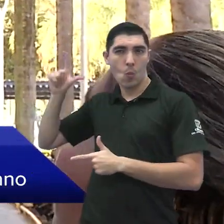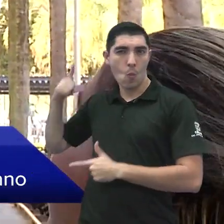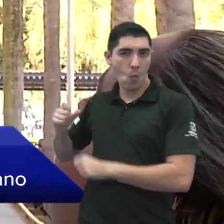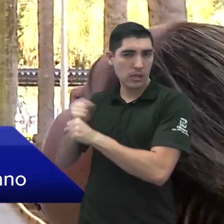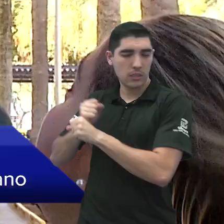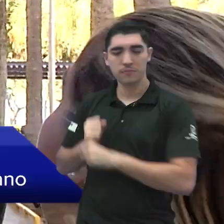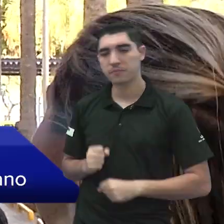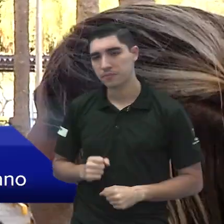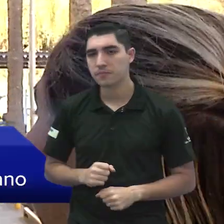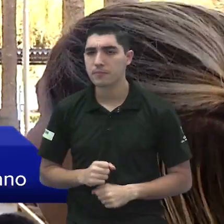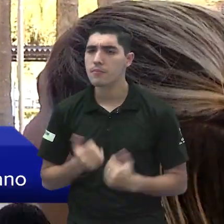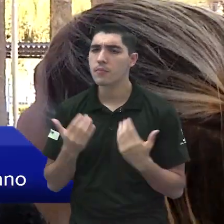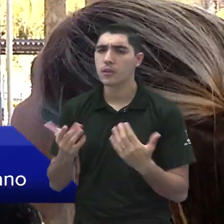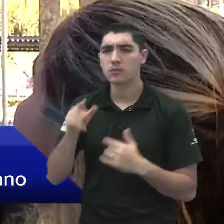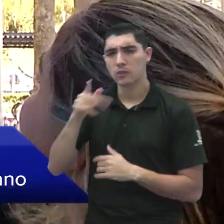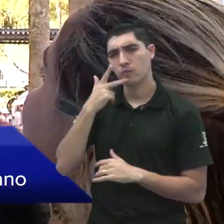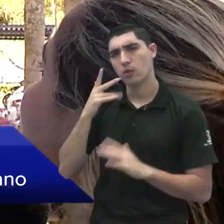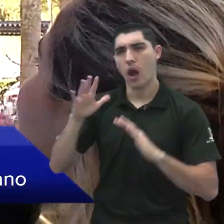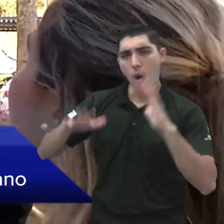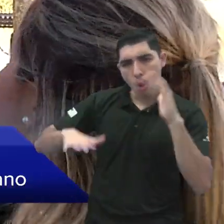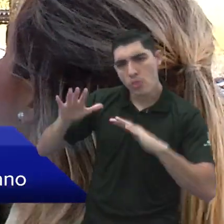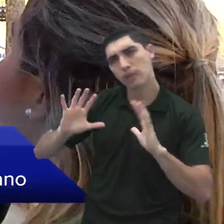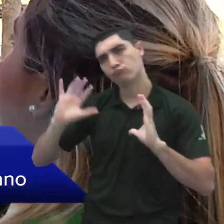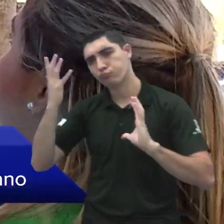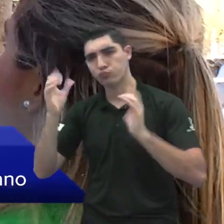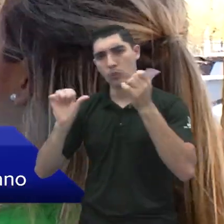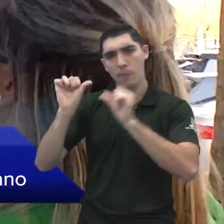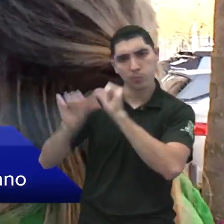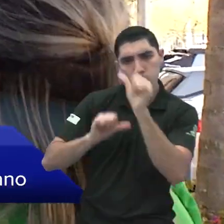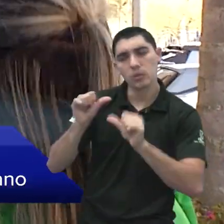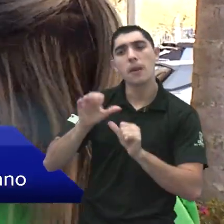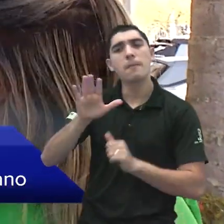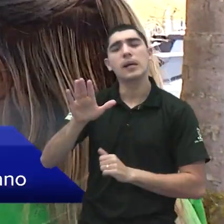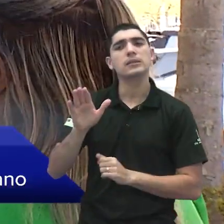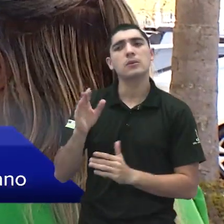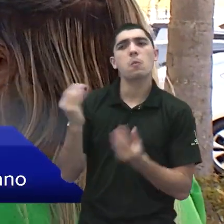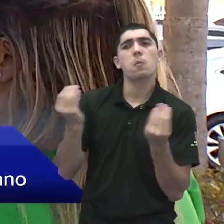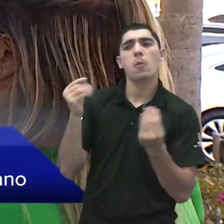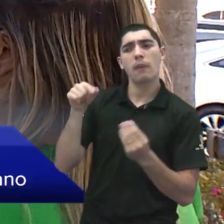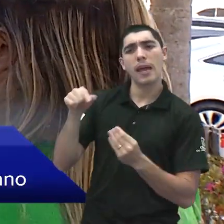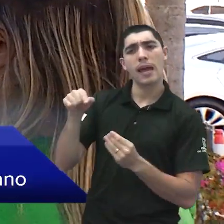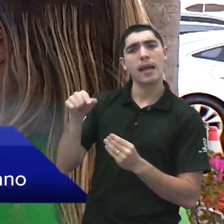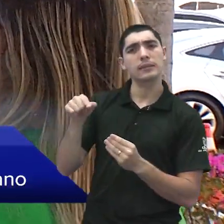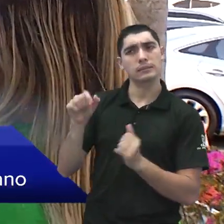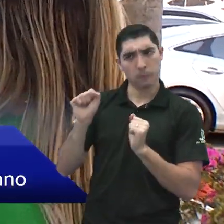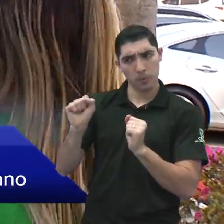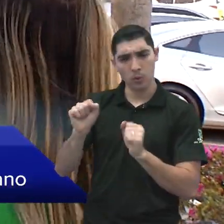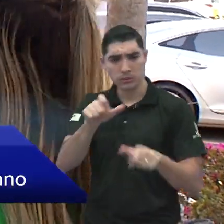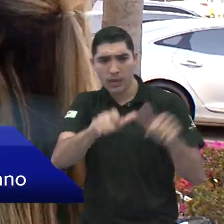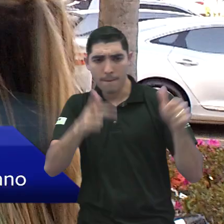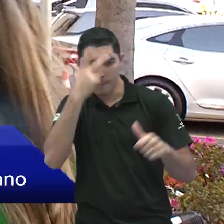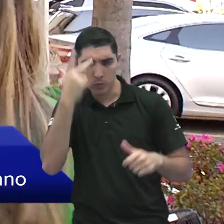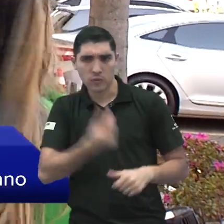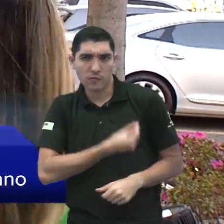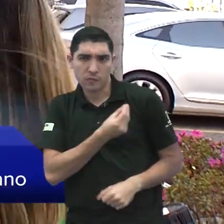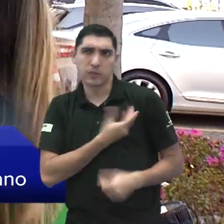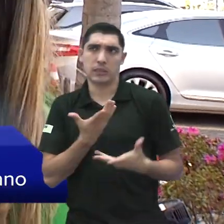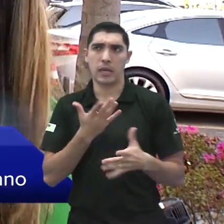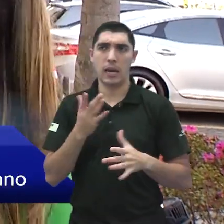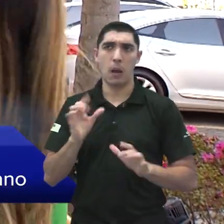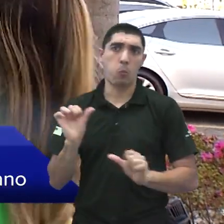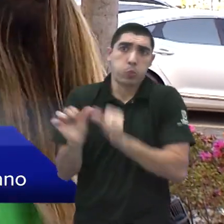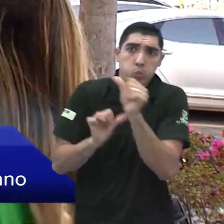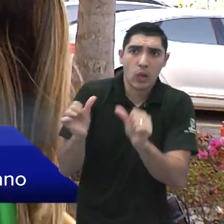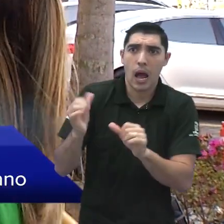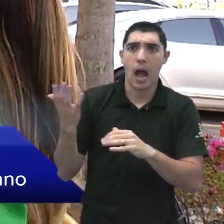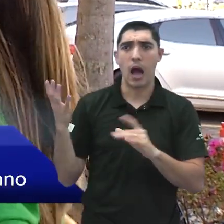muito irregular. E você falou que a gente vai ter instabilidade de temperatura, com bastante calor. Como que essas mudanças podem impactar no dia a dia da